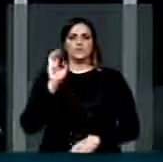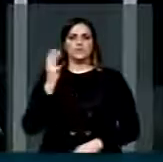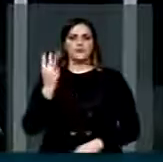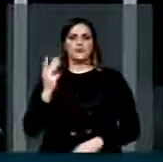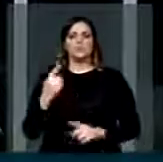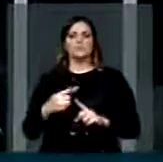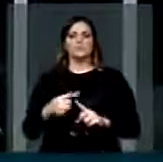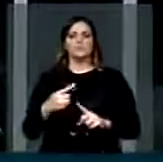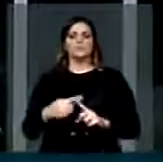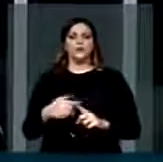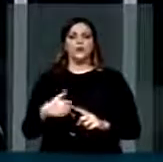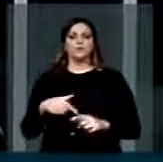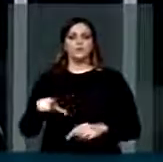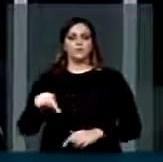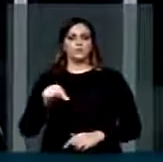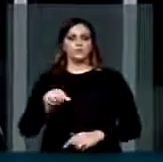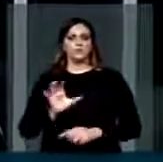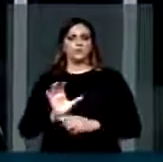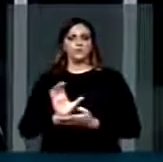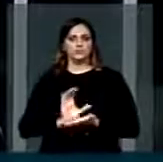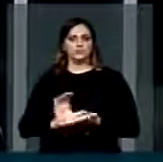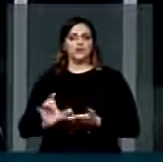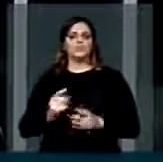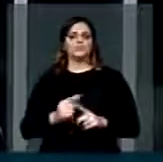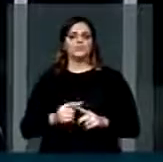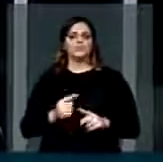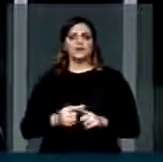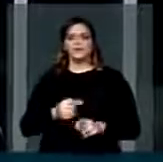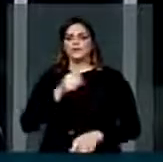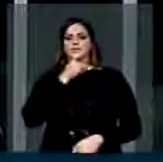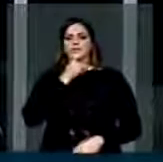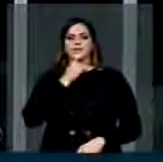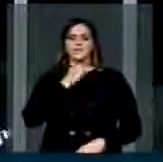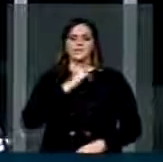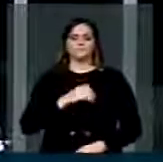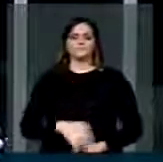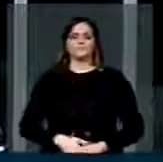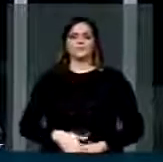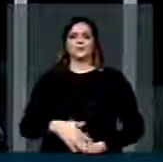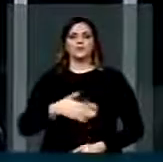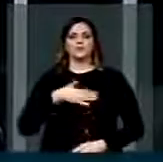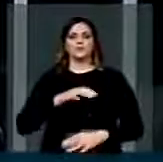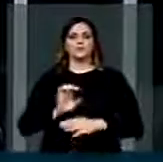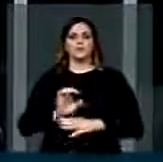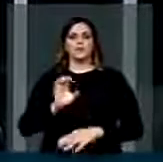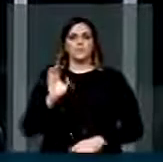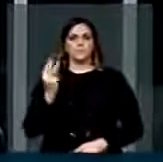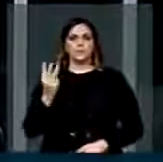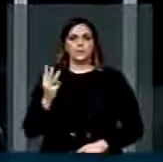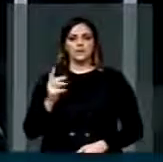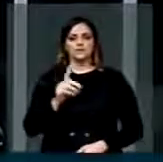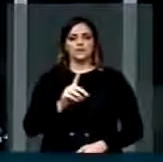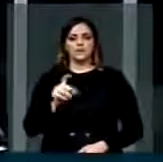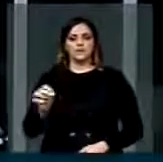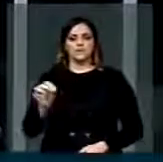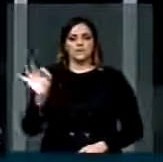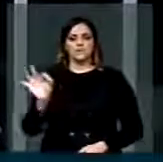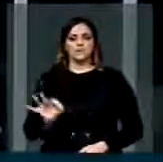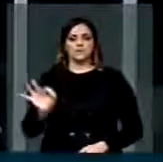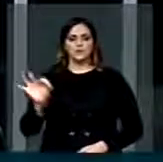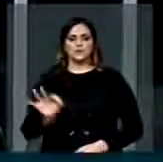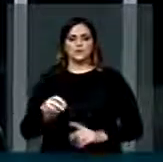fiz isso, deputado Mauro Benevides? Infelizmente, no Maranhão, 100%